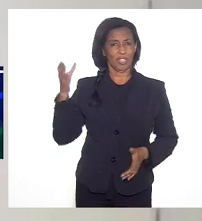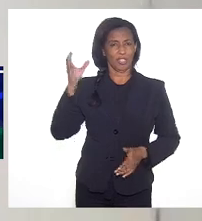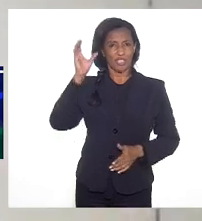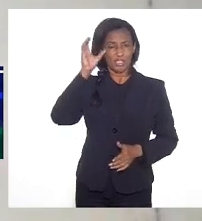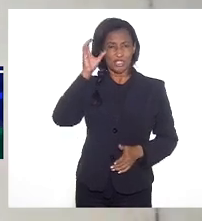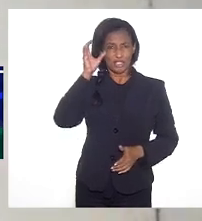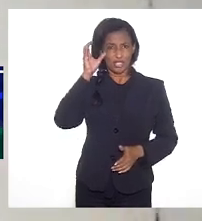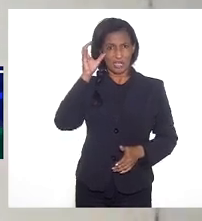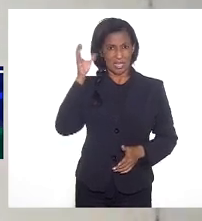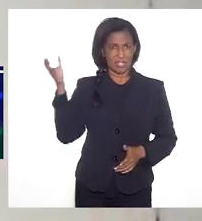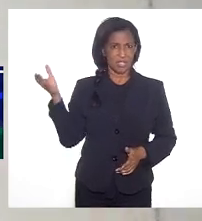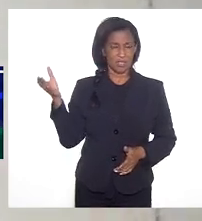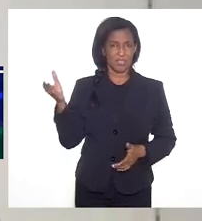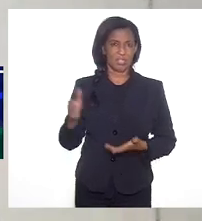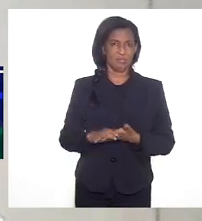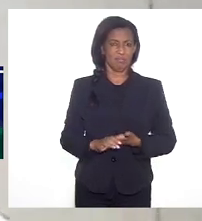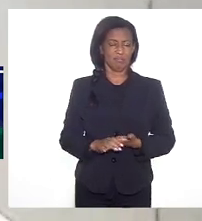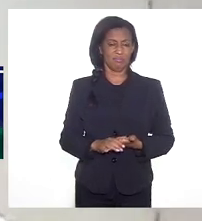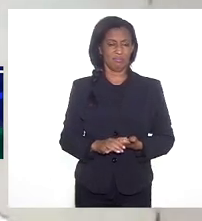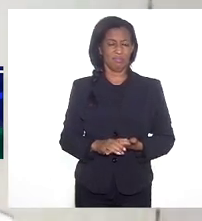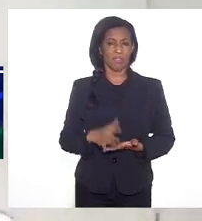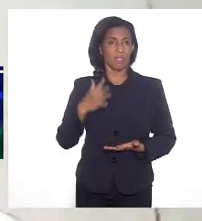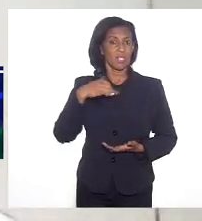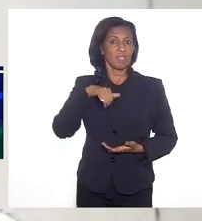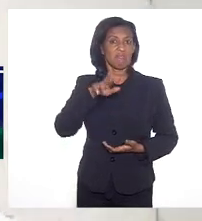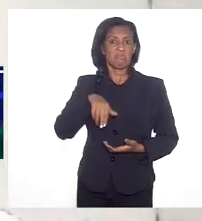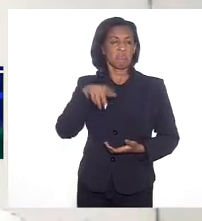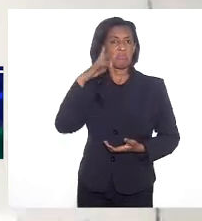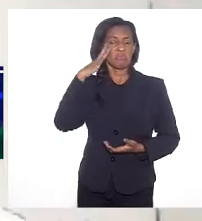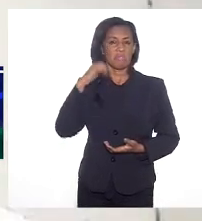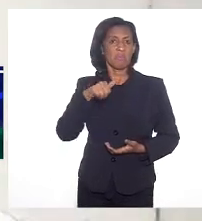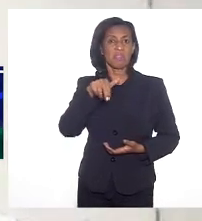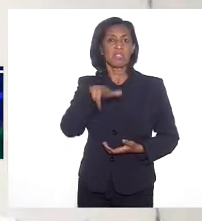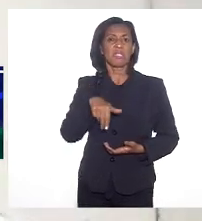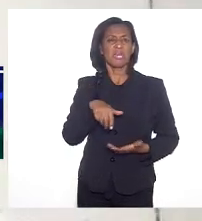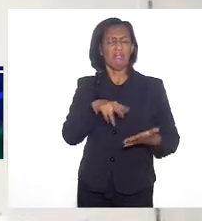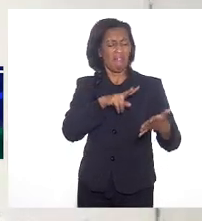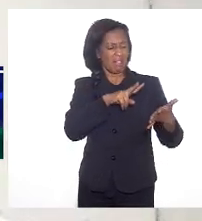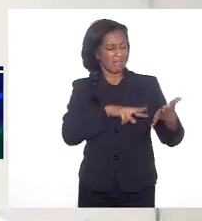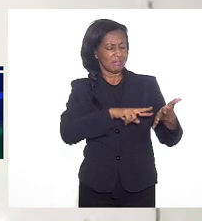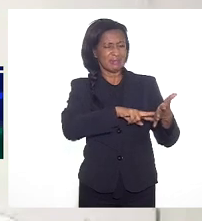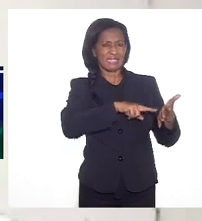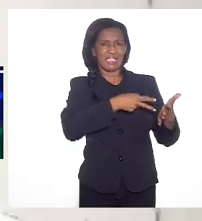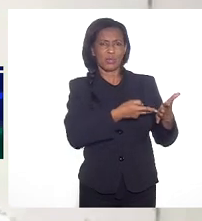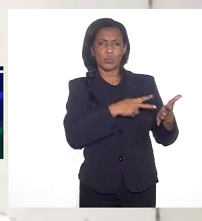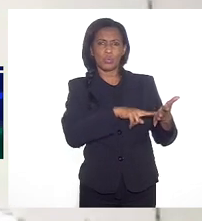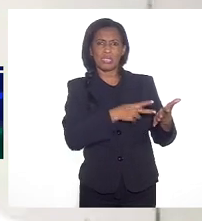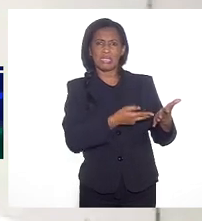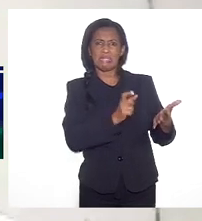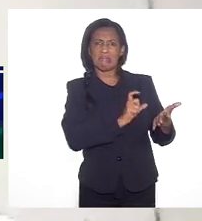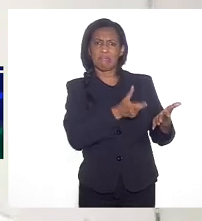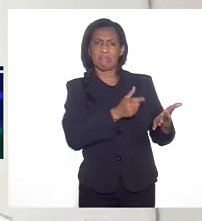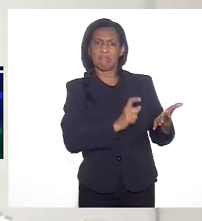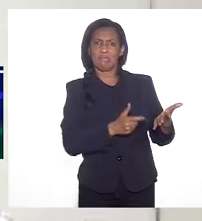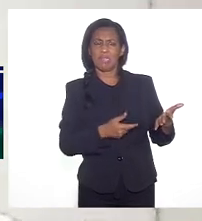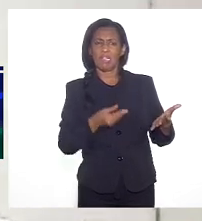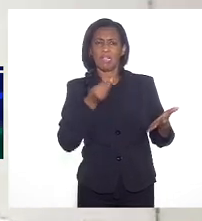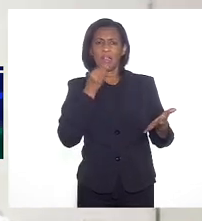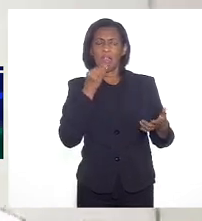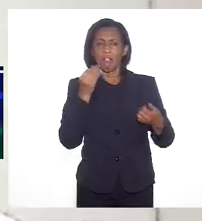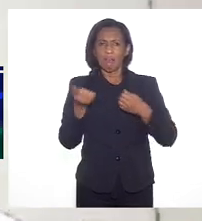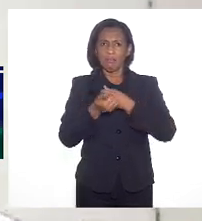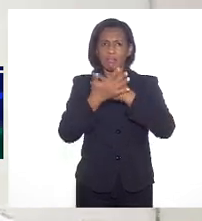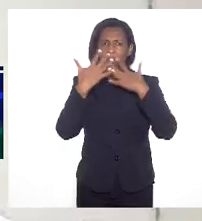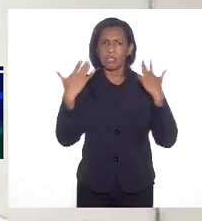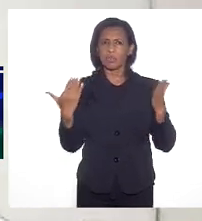legislação em vigor para fazer isso sem sequer se darem o trabalho de traduzir para que desse transparência